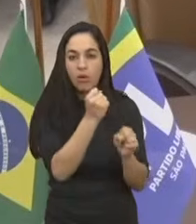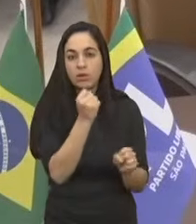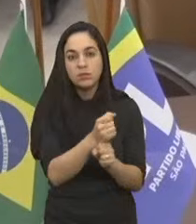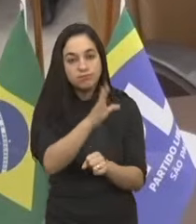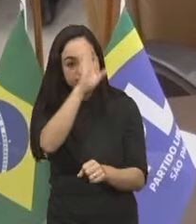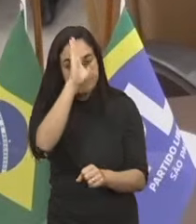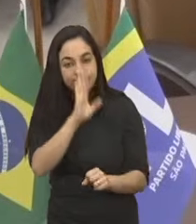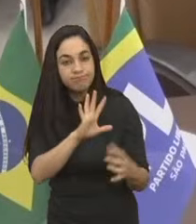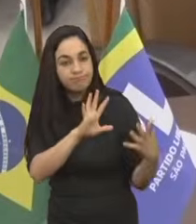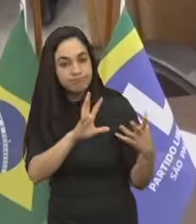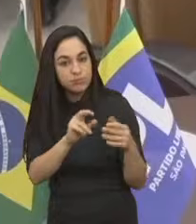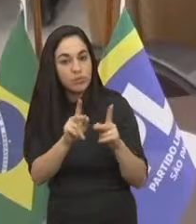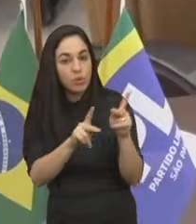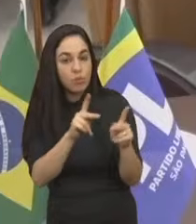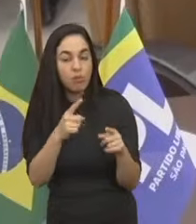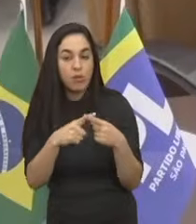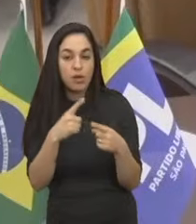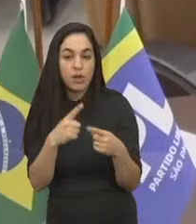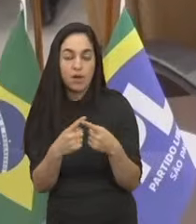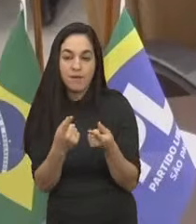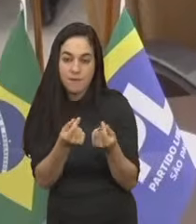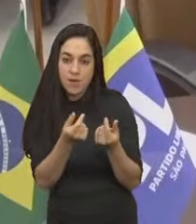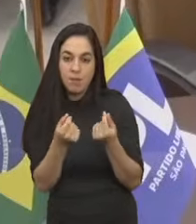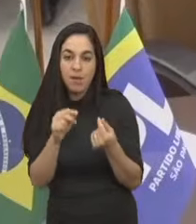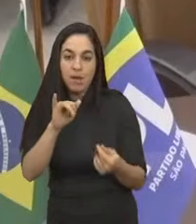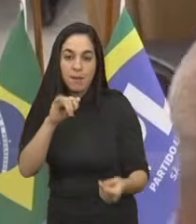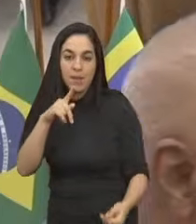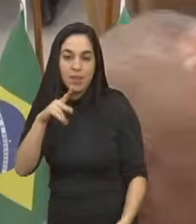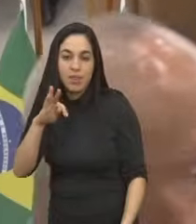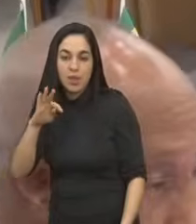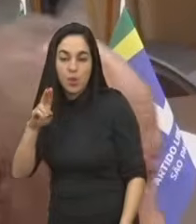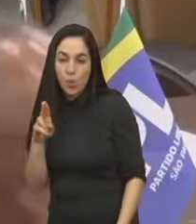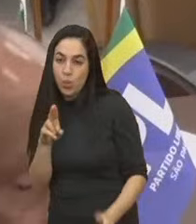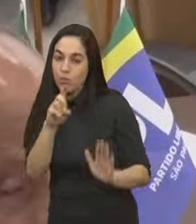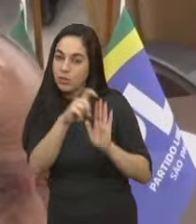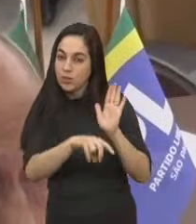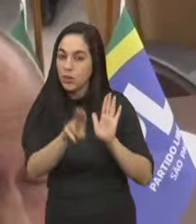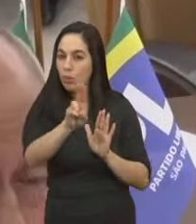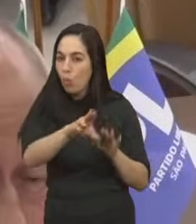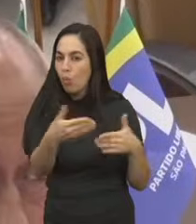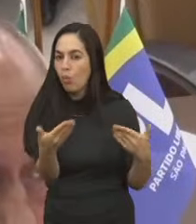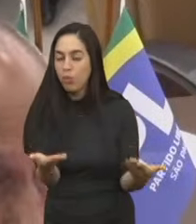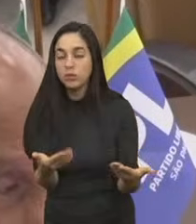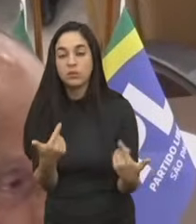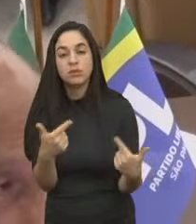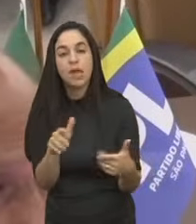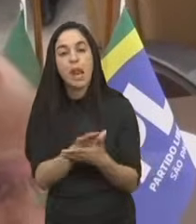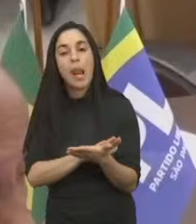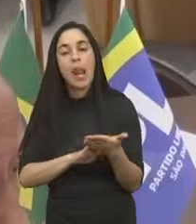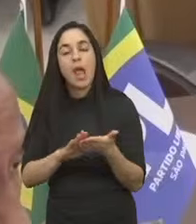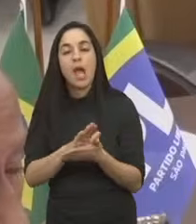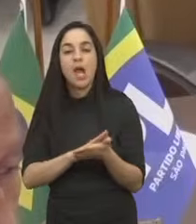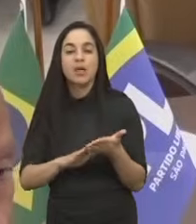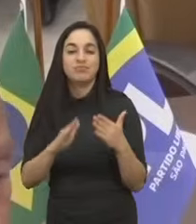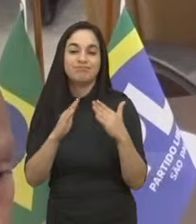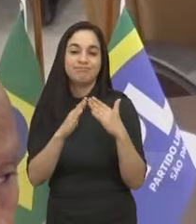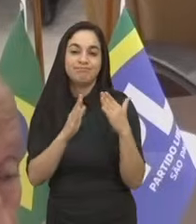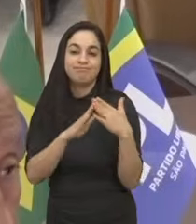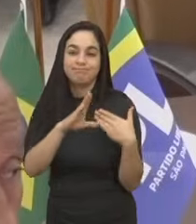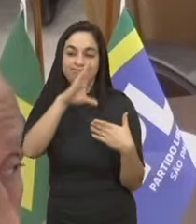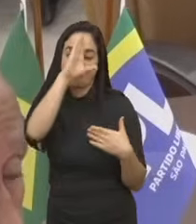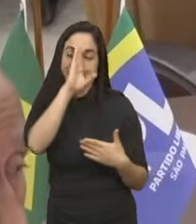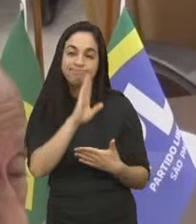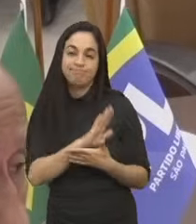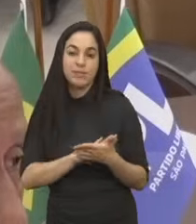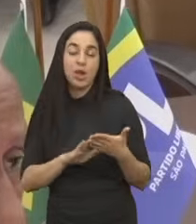porque é verba do PTU do povo, não pode fazer. E aí não vem uma casa popular e não está sendo feita